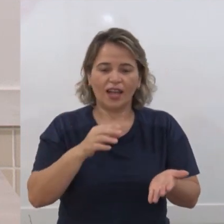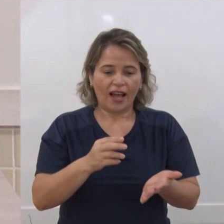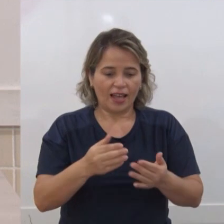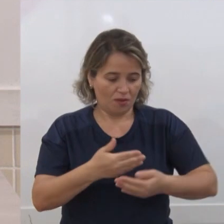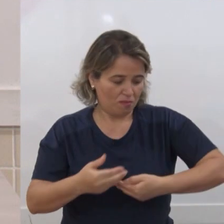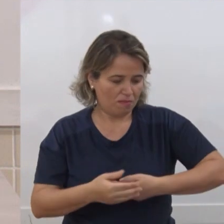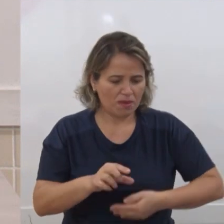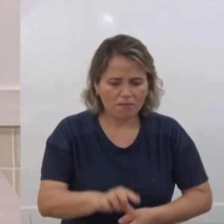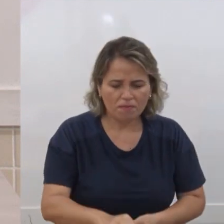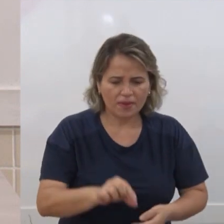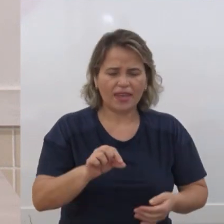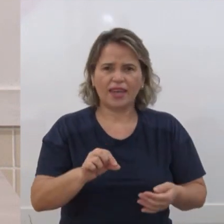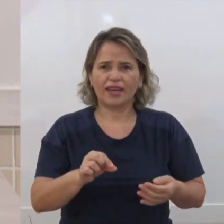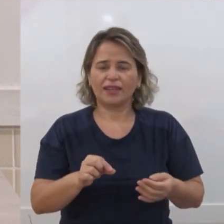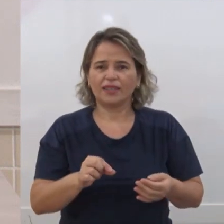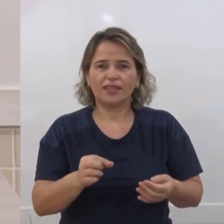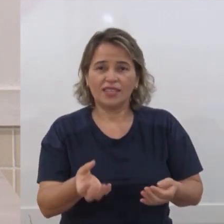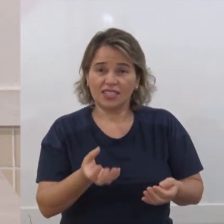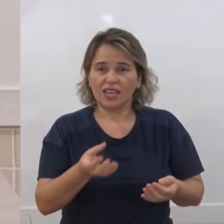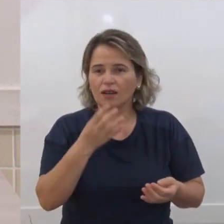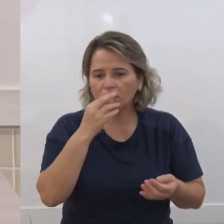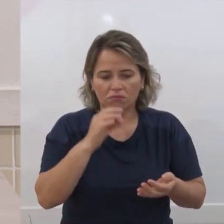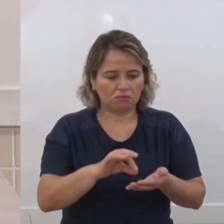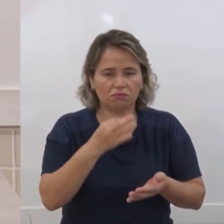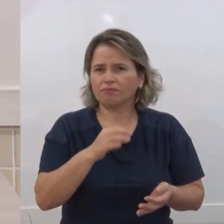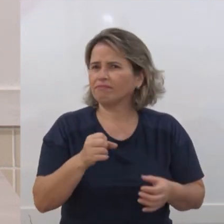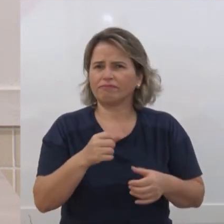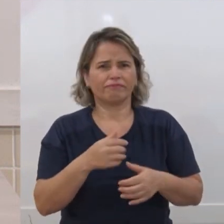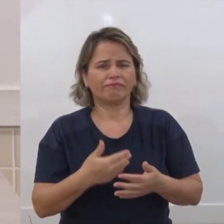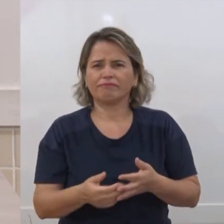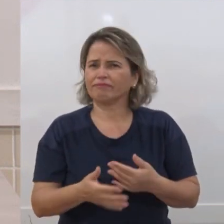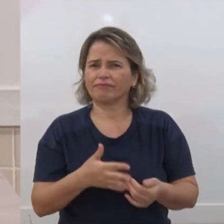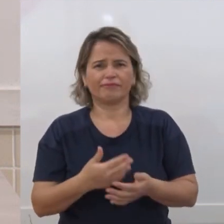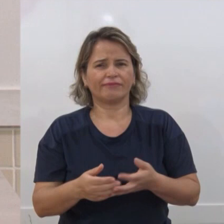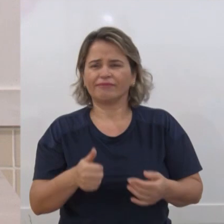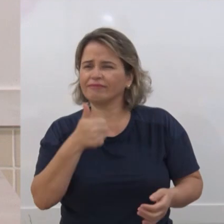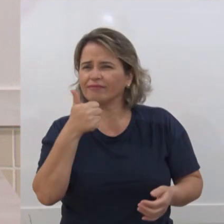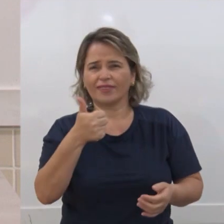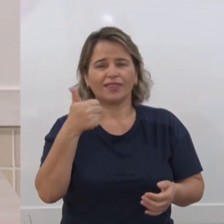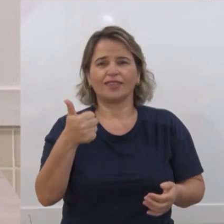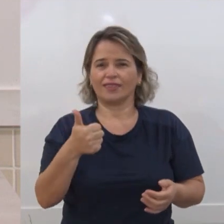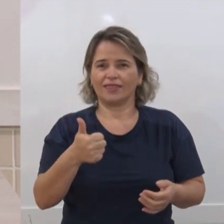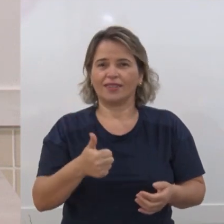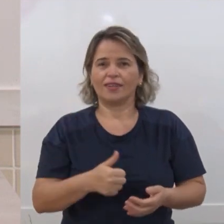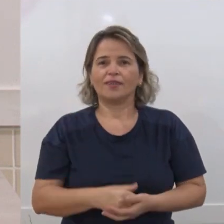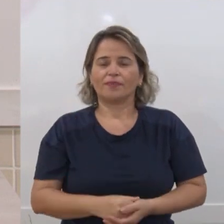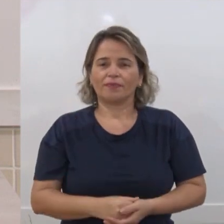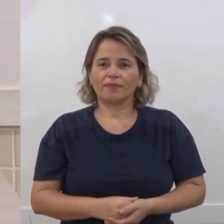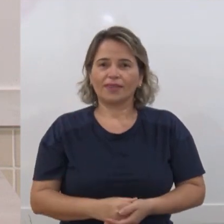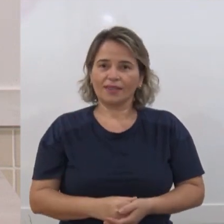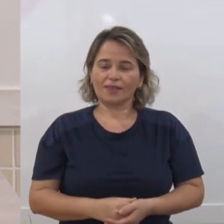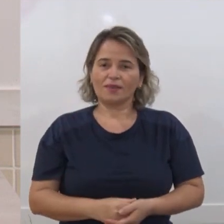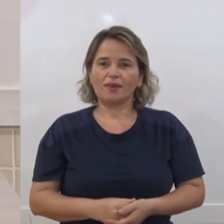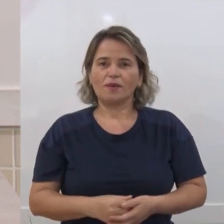ele quiser comer com a mão, não tem problema. Deixa a criança participar desse momento mesmo, para que seja